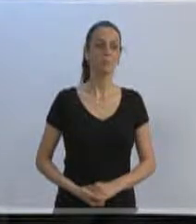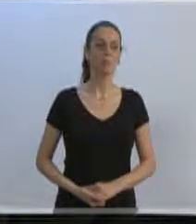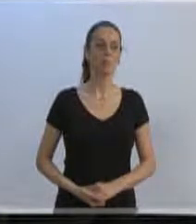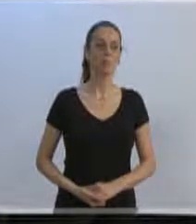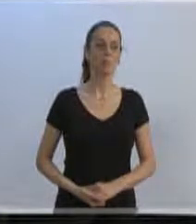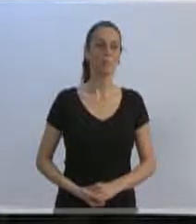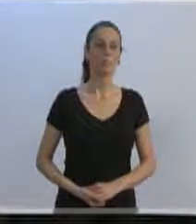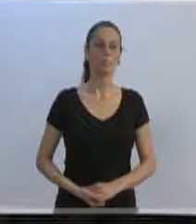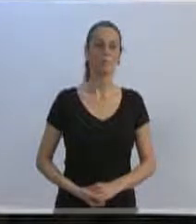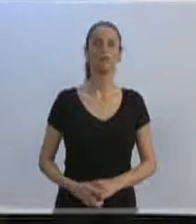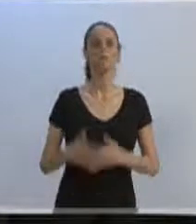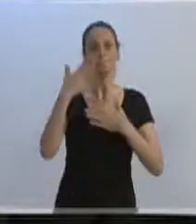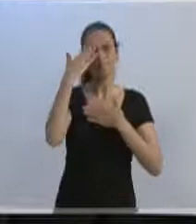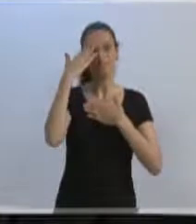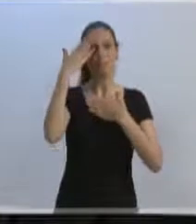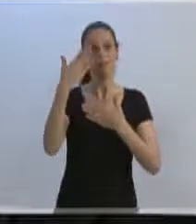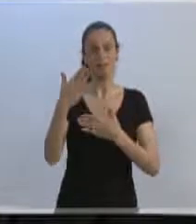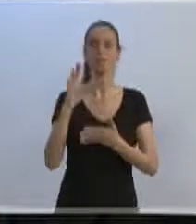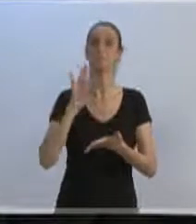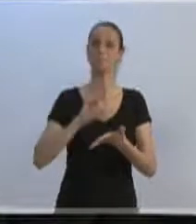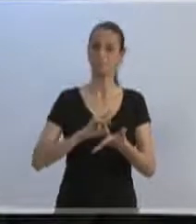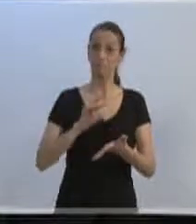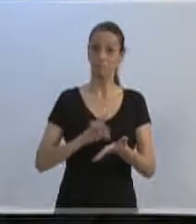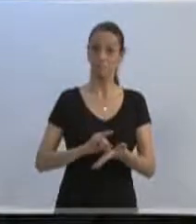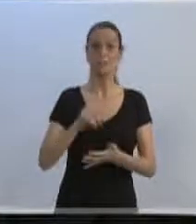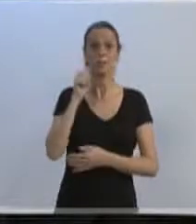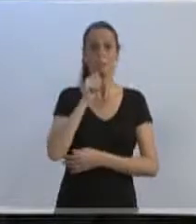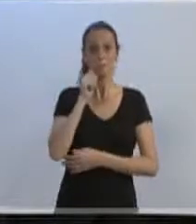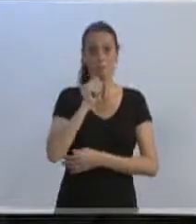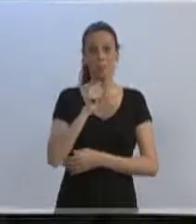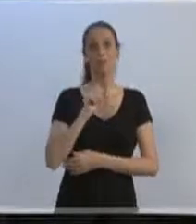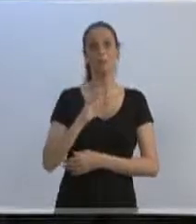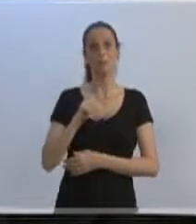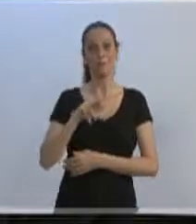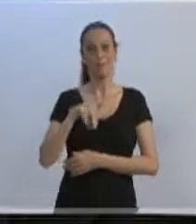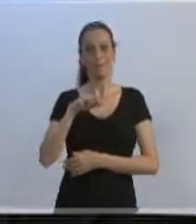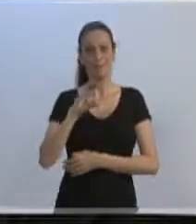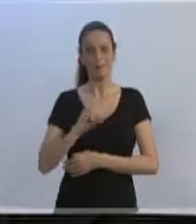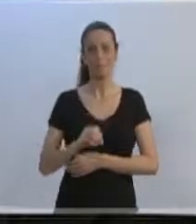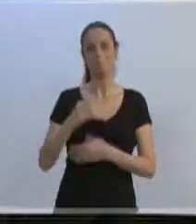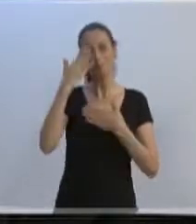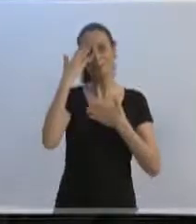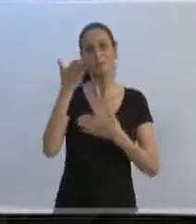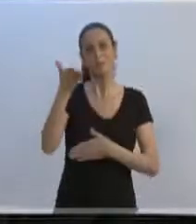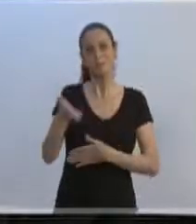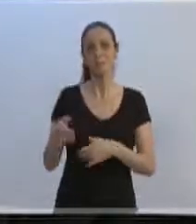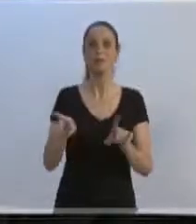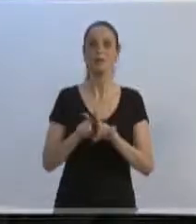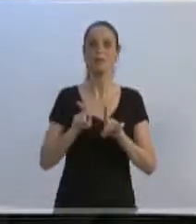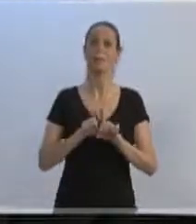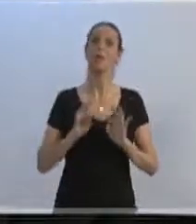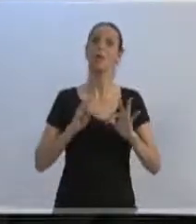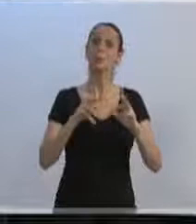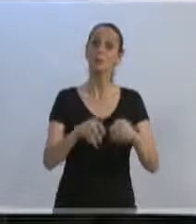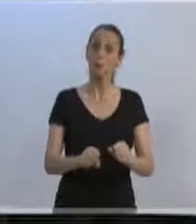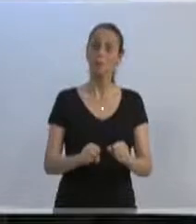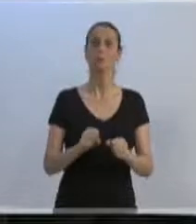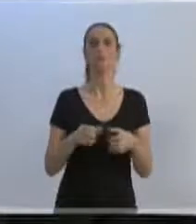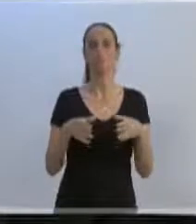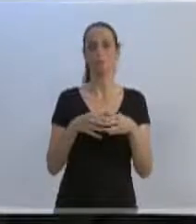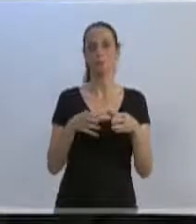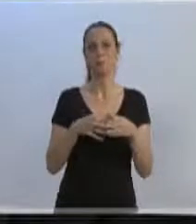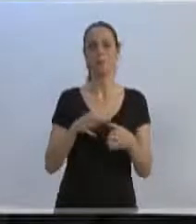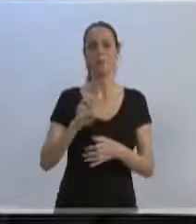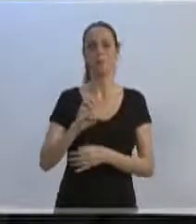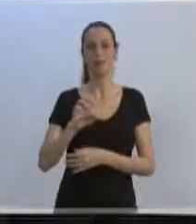obrigado dona maria do carmo quero agradecer à senhora a inundações agradecer também toda a afe s